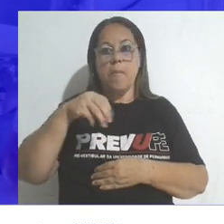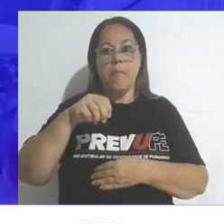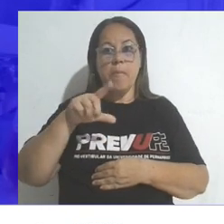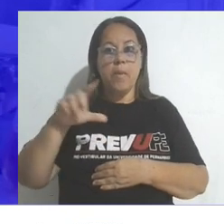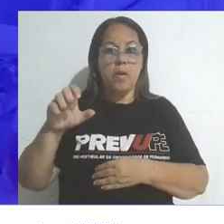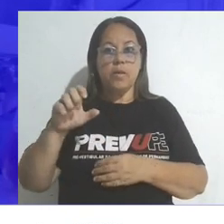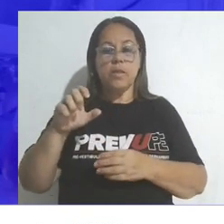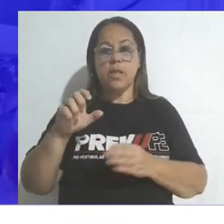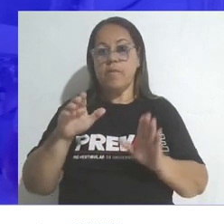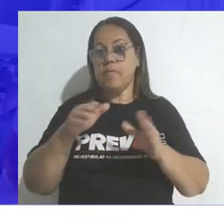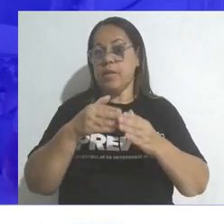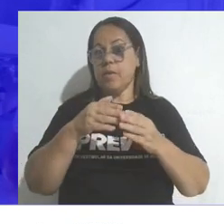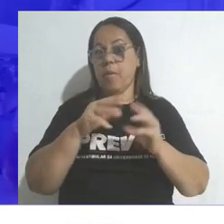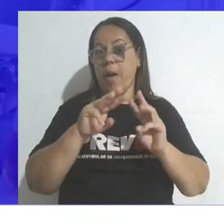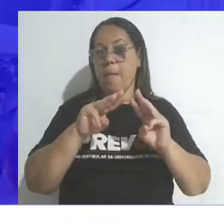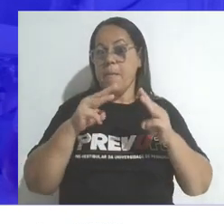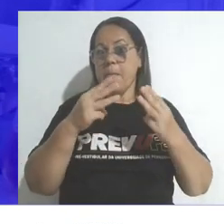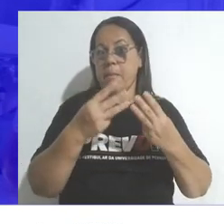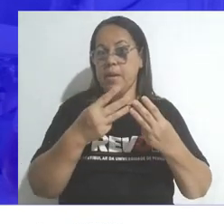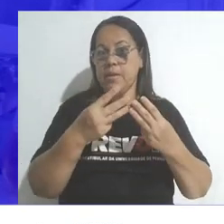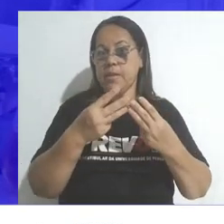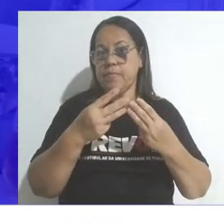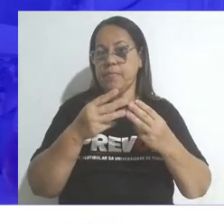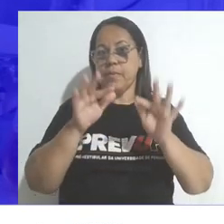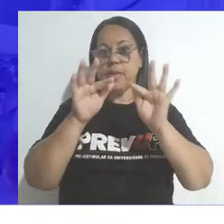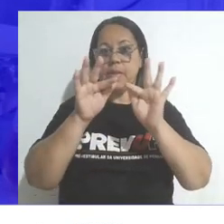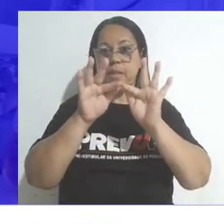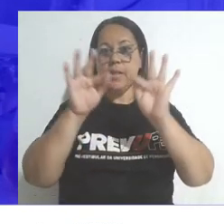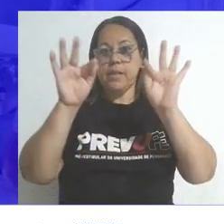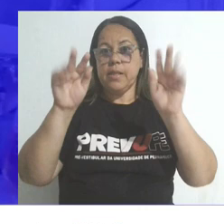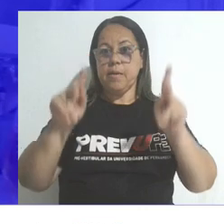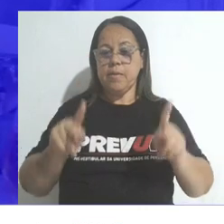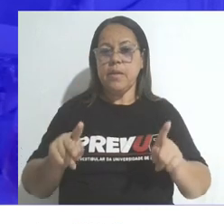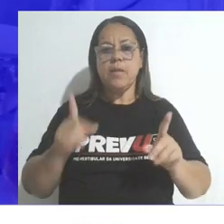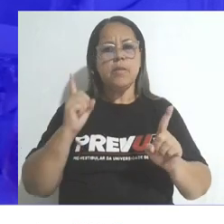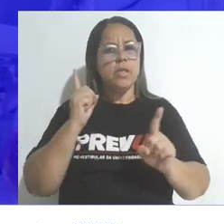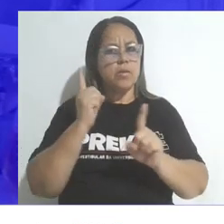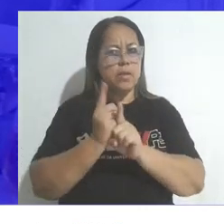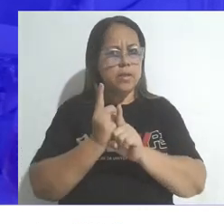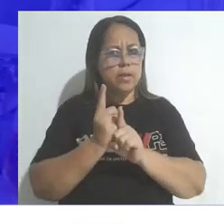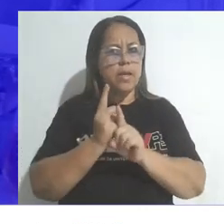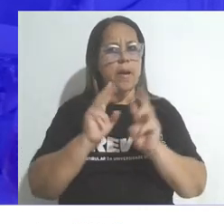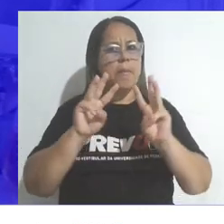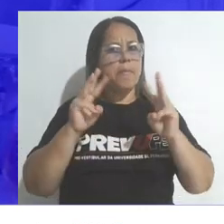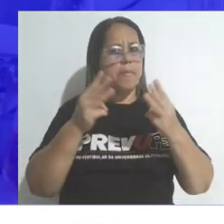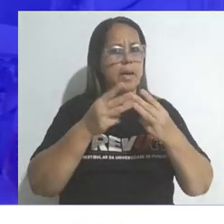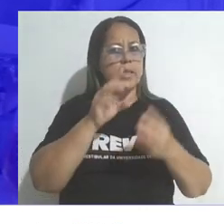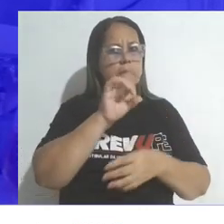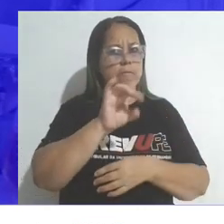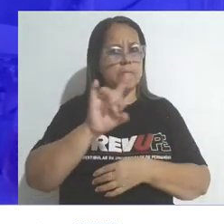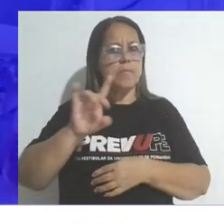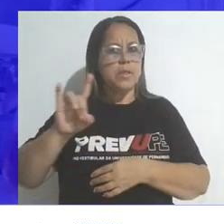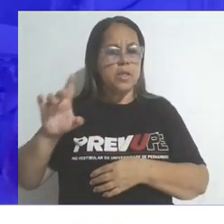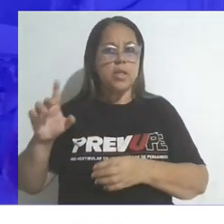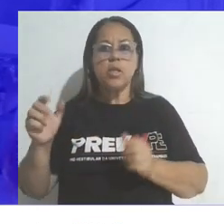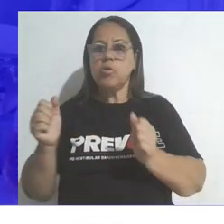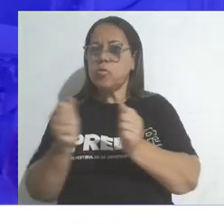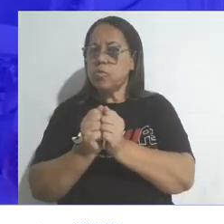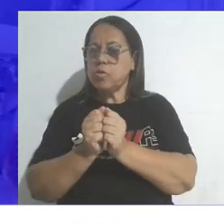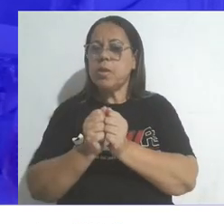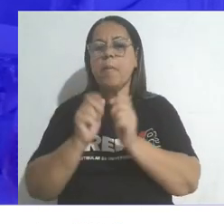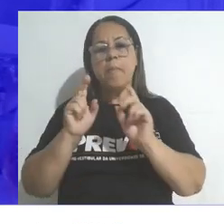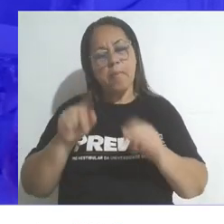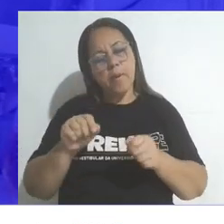com a massa da molécula. Na tabela periódica é possível encontrar a massa de cada elemento, que juntas podem